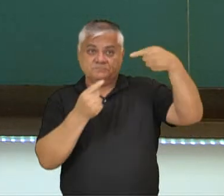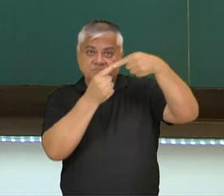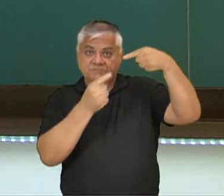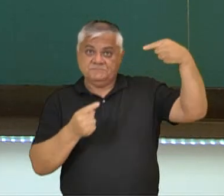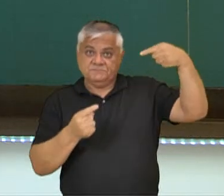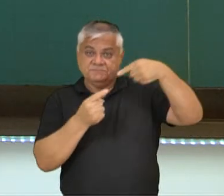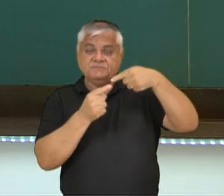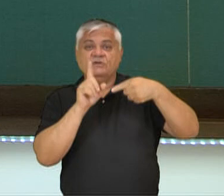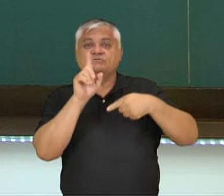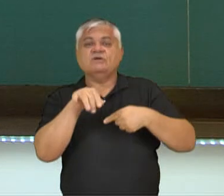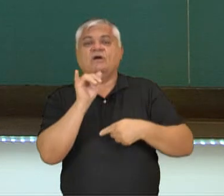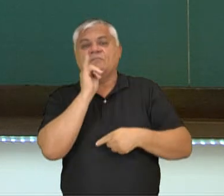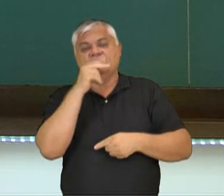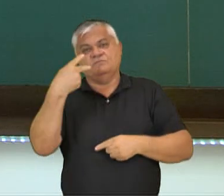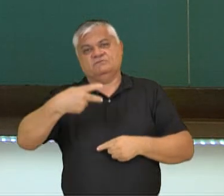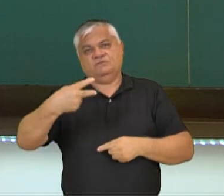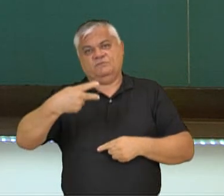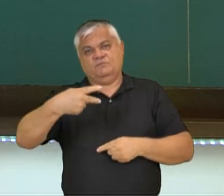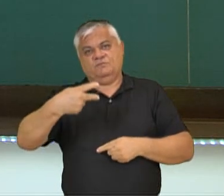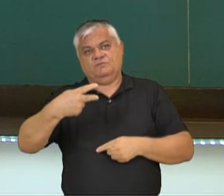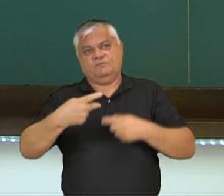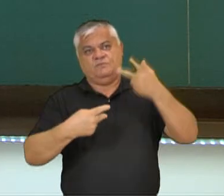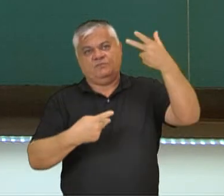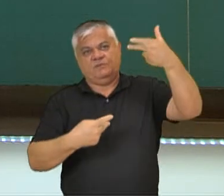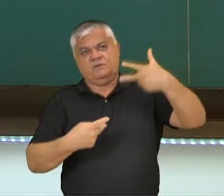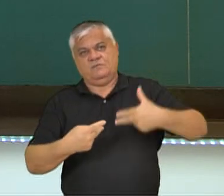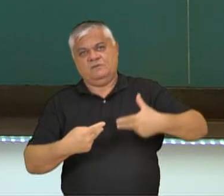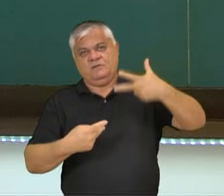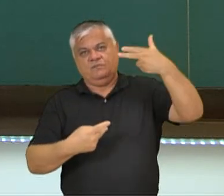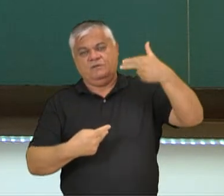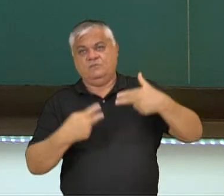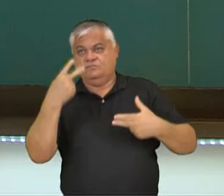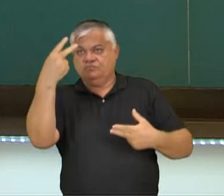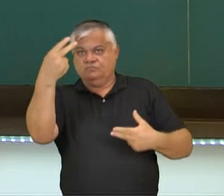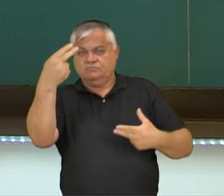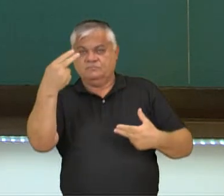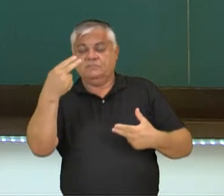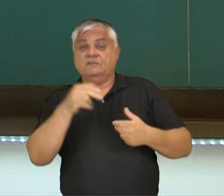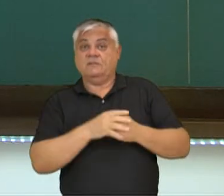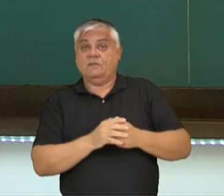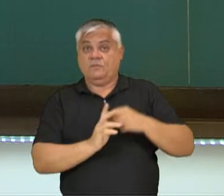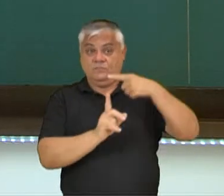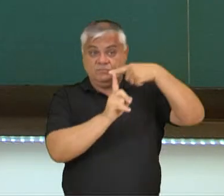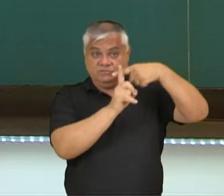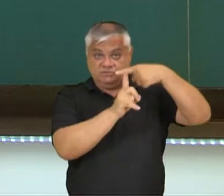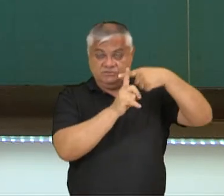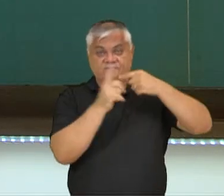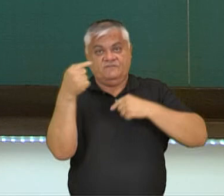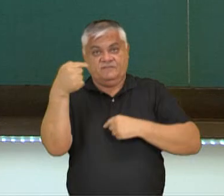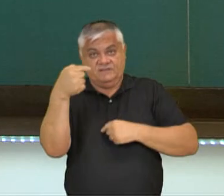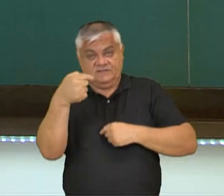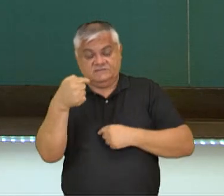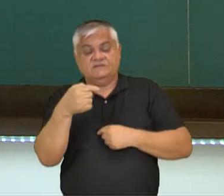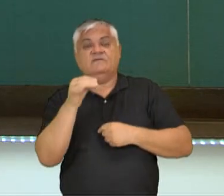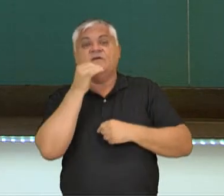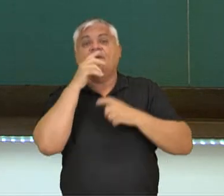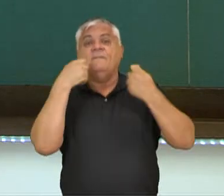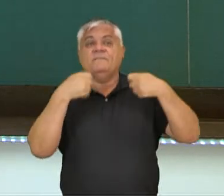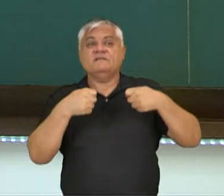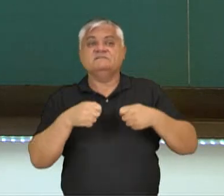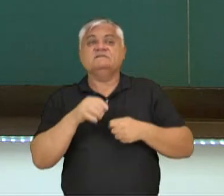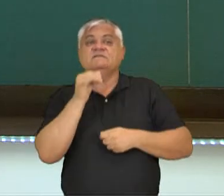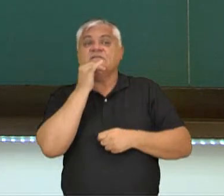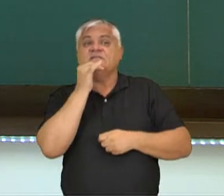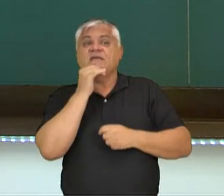é somente o segundo quadrante. Então, para que um ângulo tenha seno positivo e tangente negativa, eu devo ter